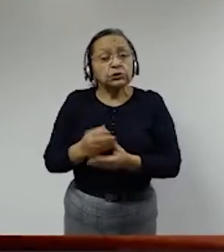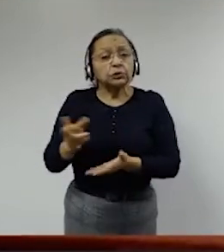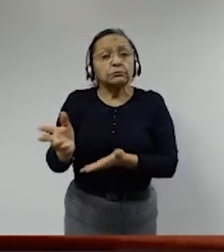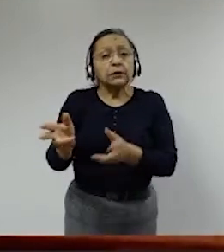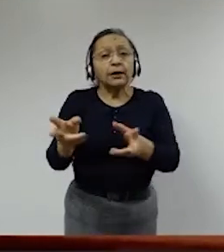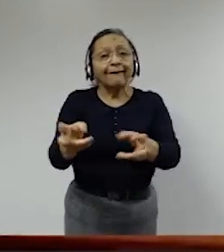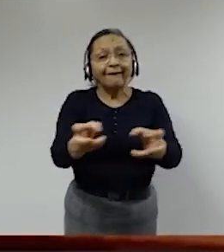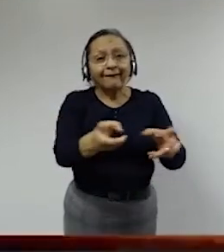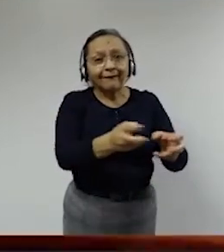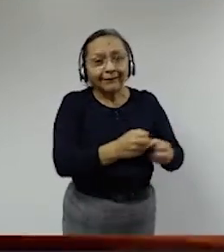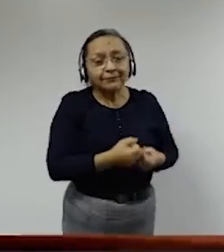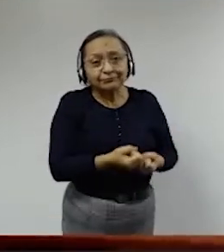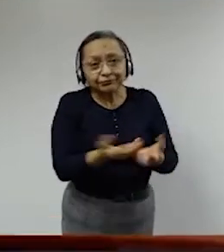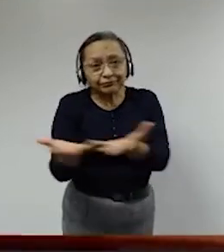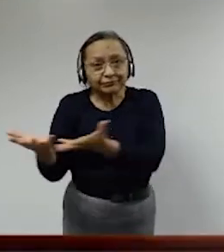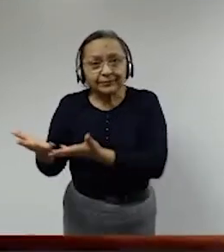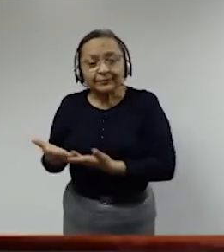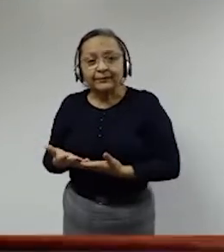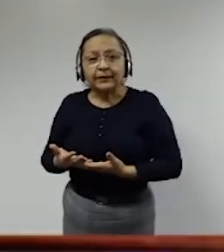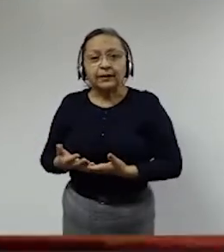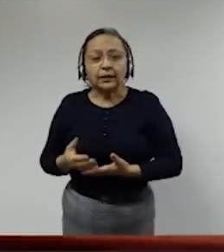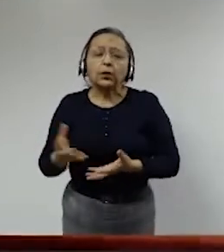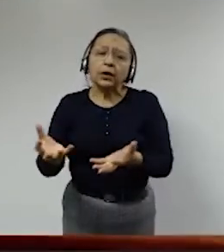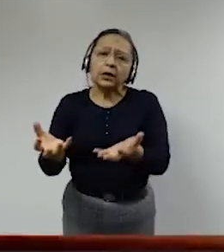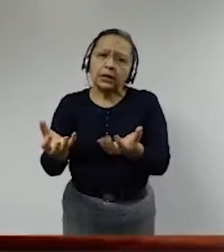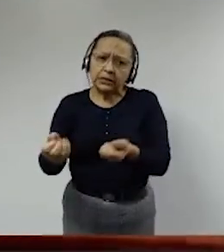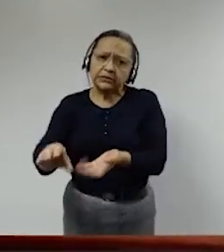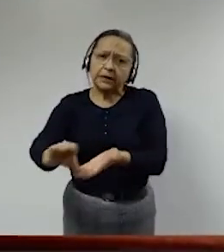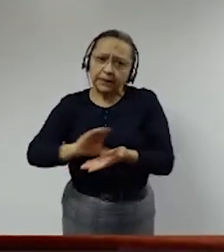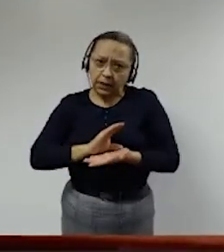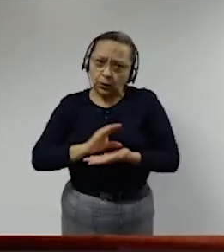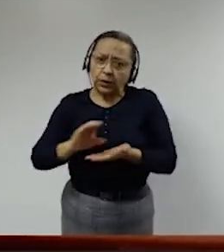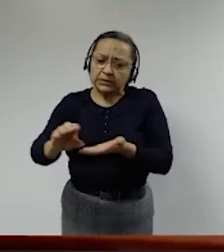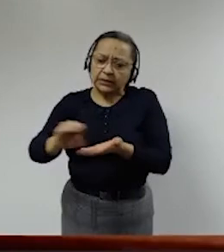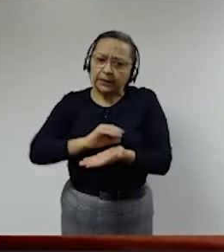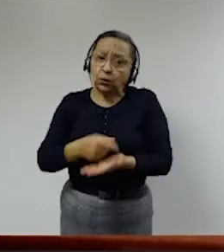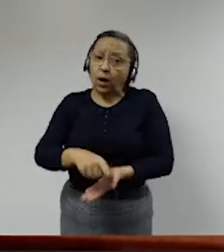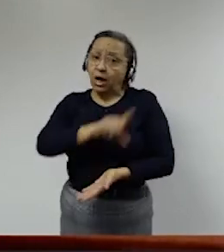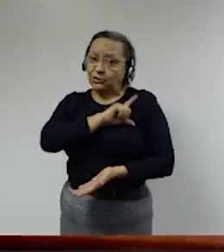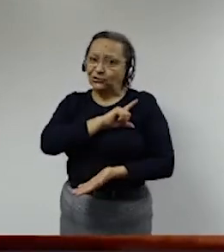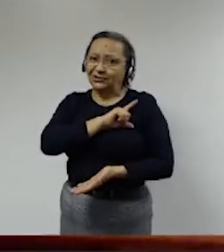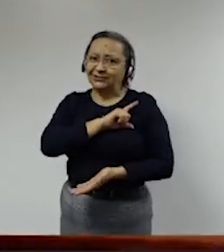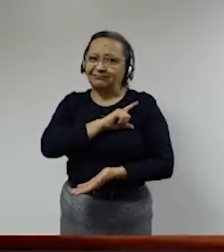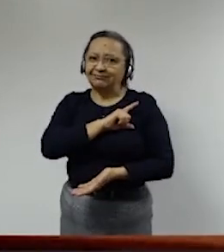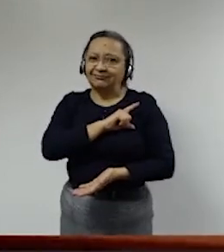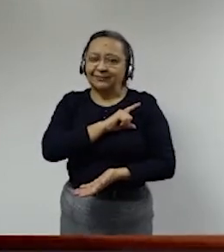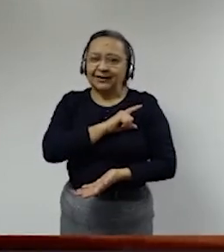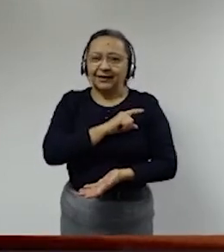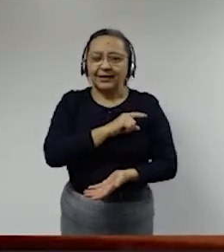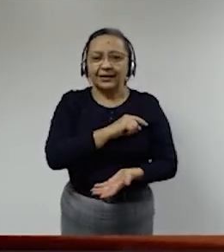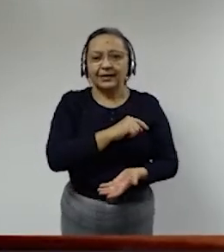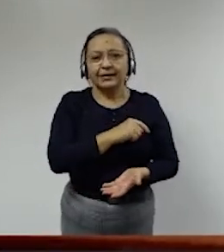arrecadação e distribuição, enfim, receberam uma antecipação desses valores, enfim,